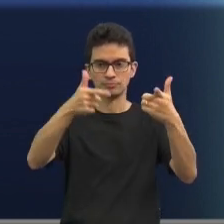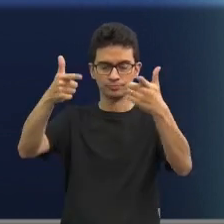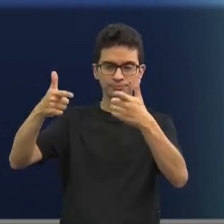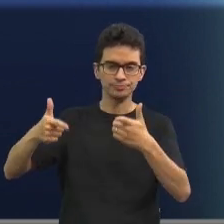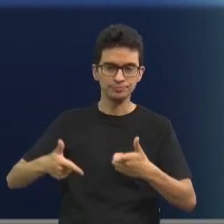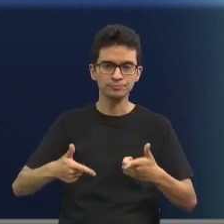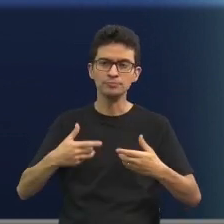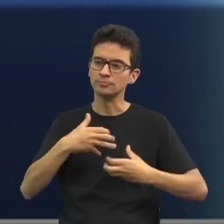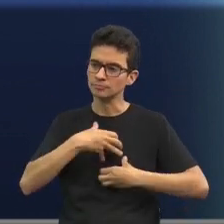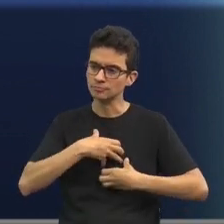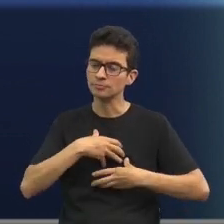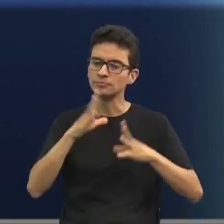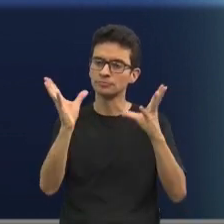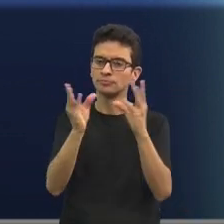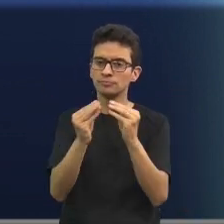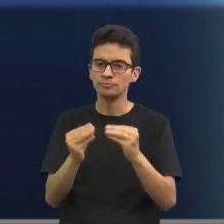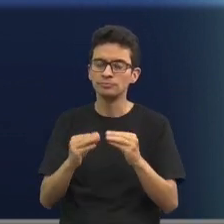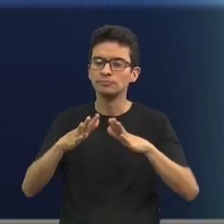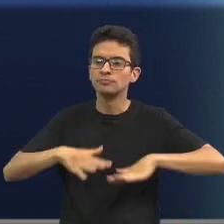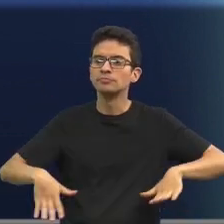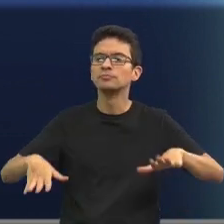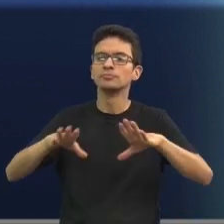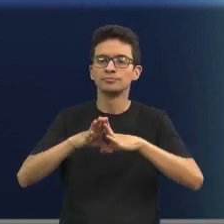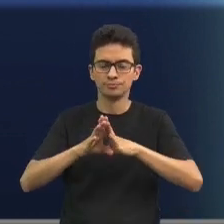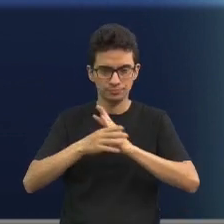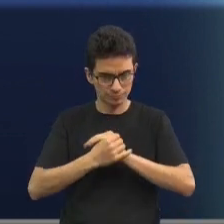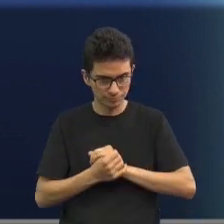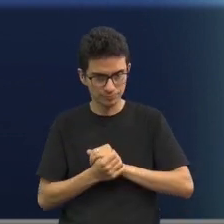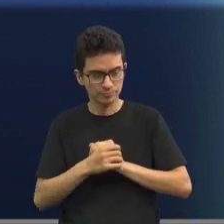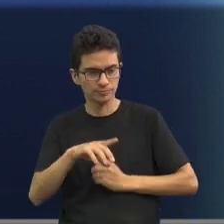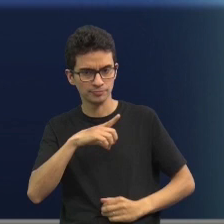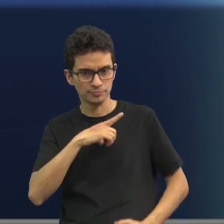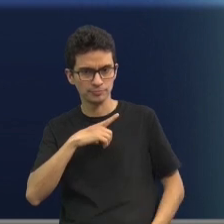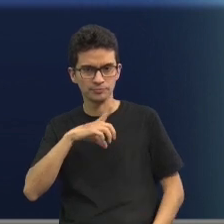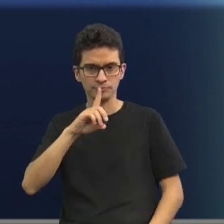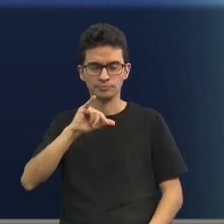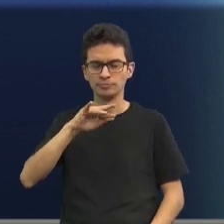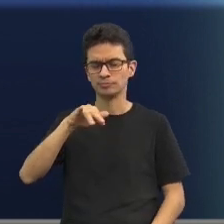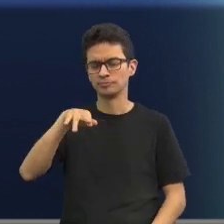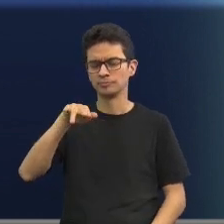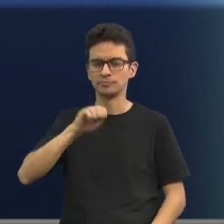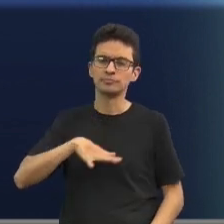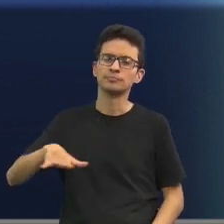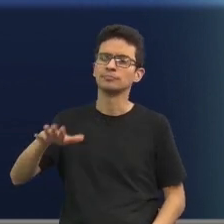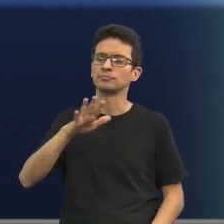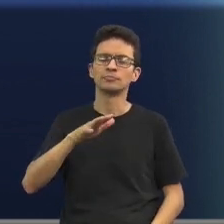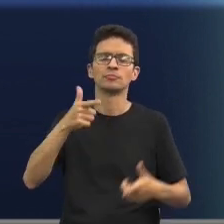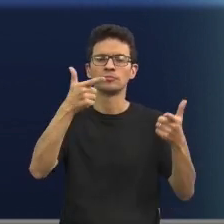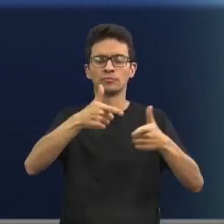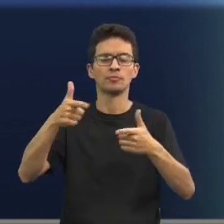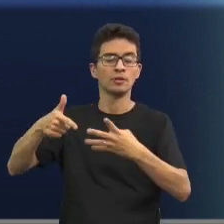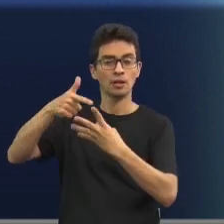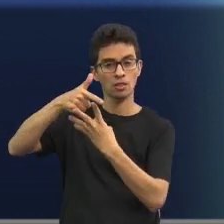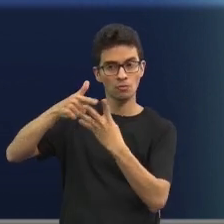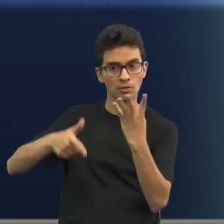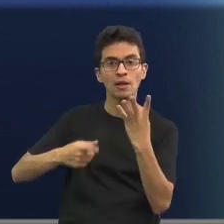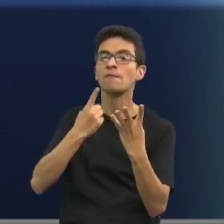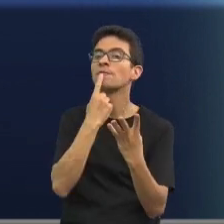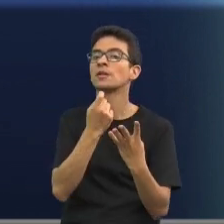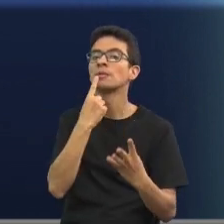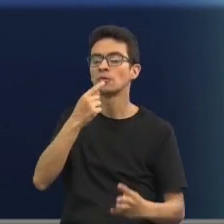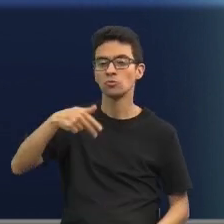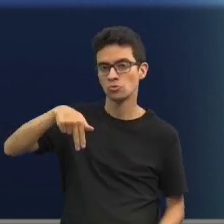apresenta de modo simplificado área territorial ea densidade populacional dessas quatro regiões em vermelho